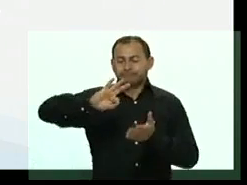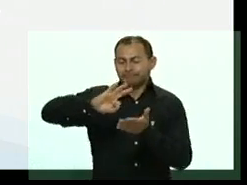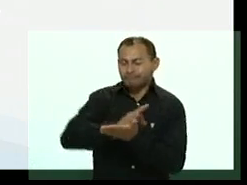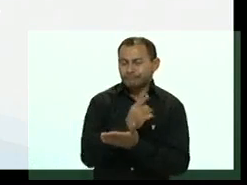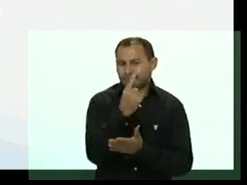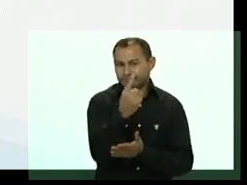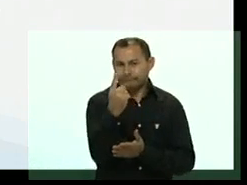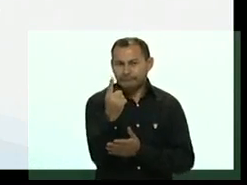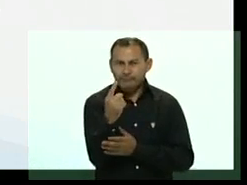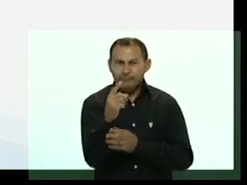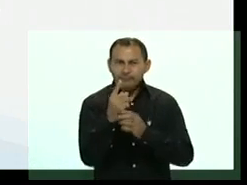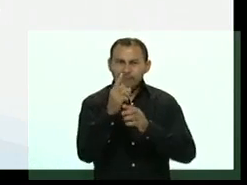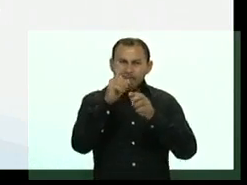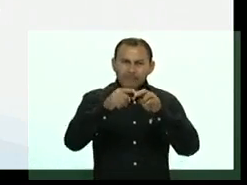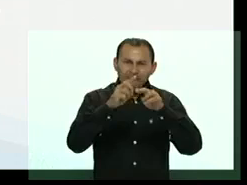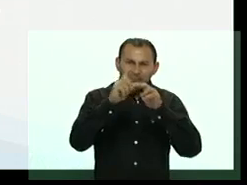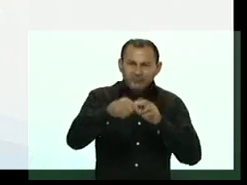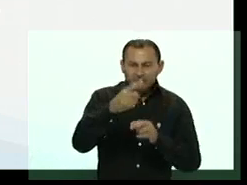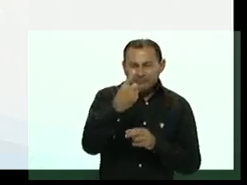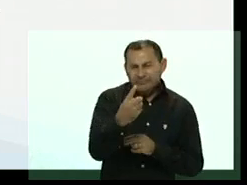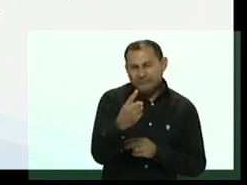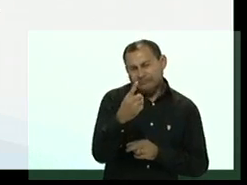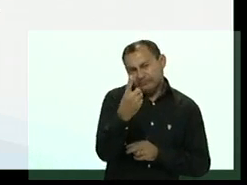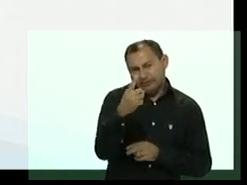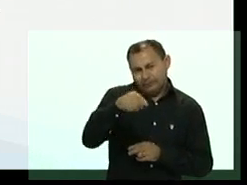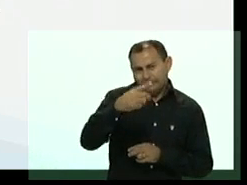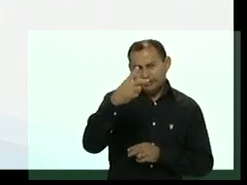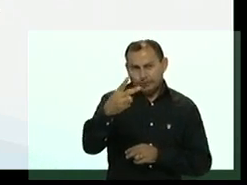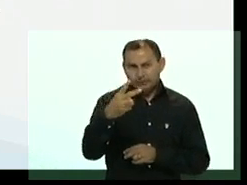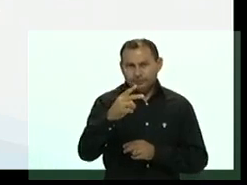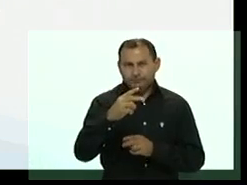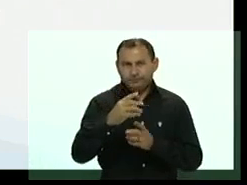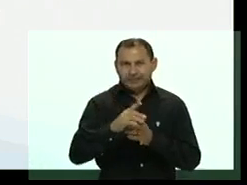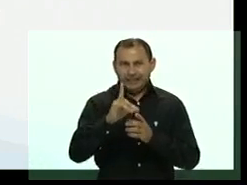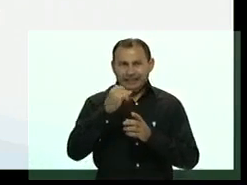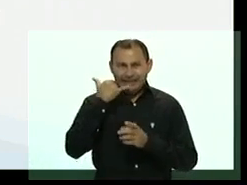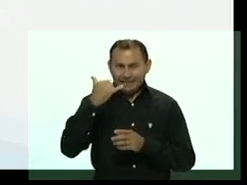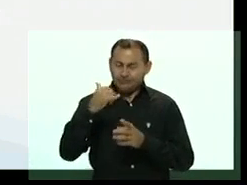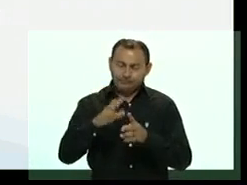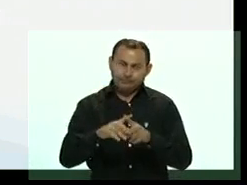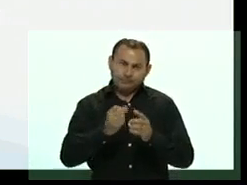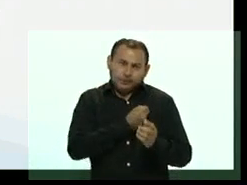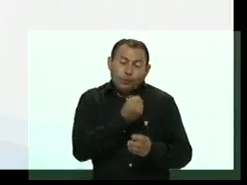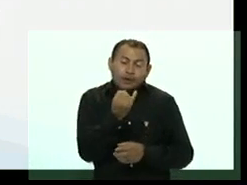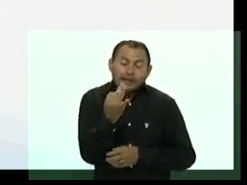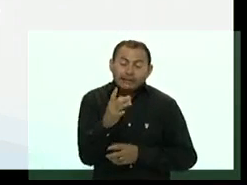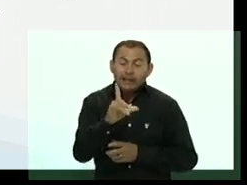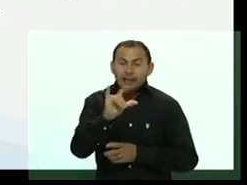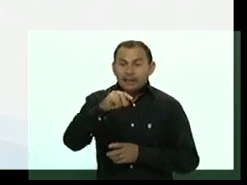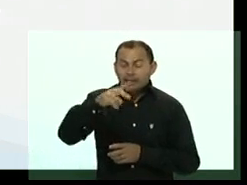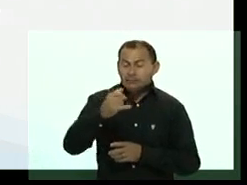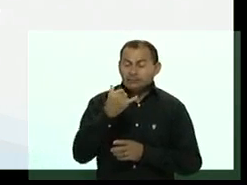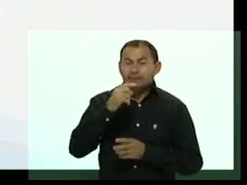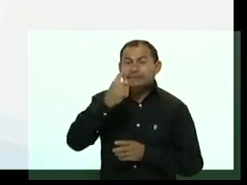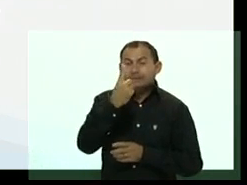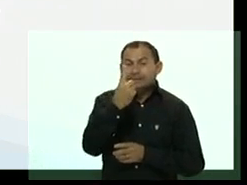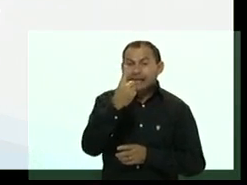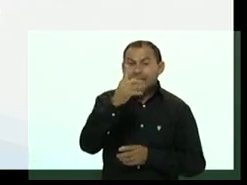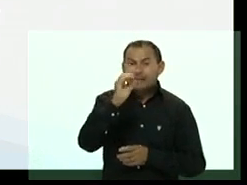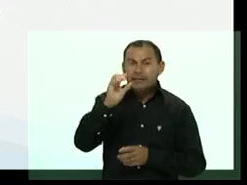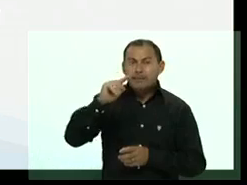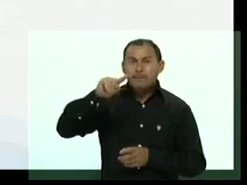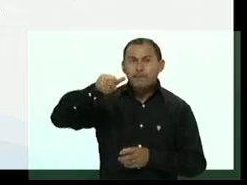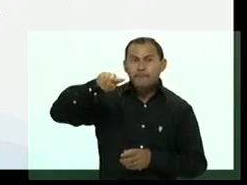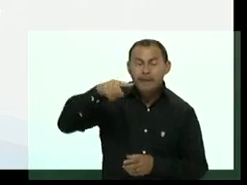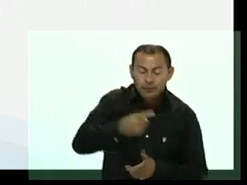com 1,2 linhas em média. O que quer dizer isso? Se eu somar, né, a quantidade de linhas que esses 100.000 assinantes têm